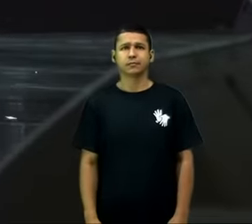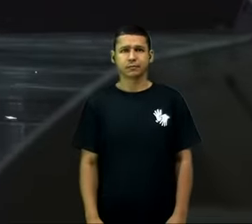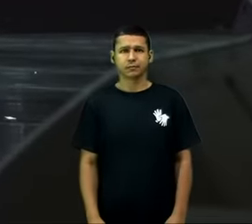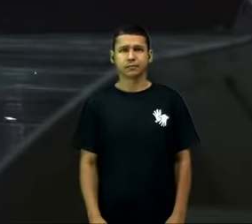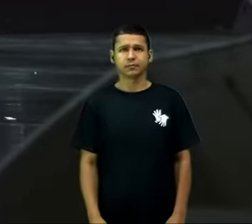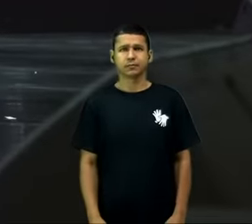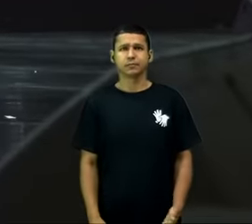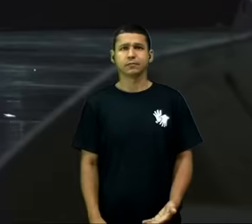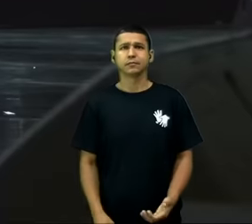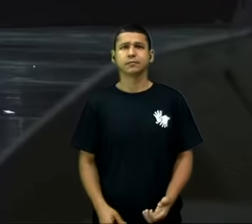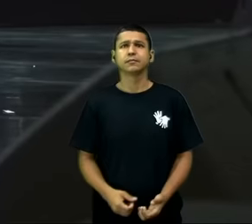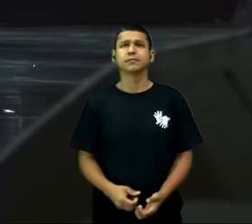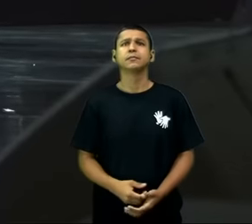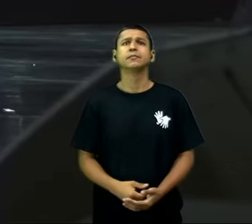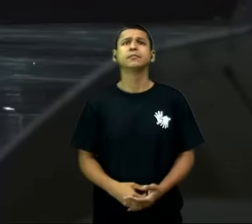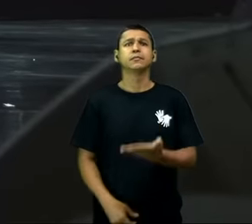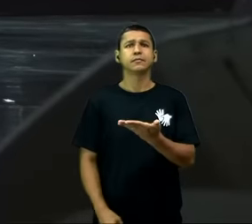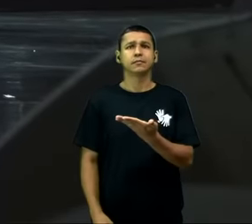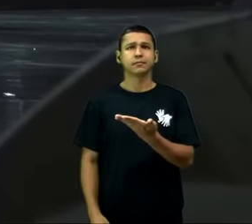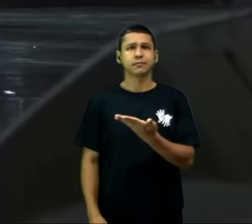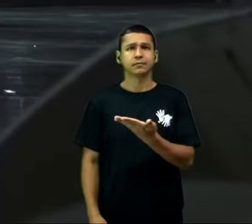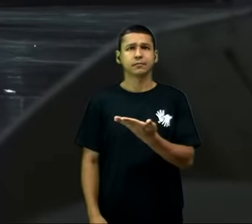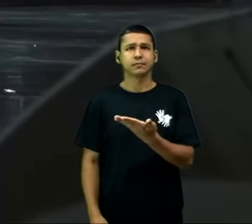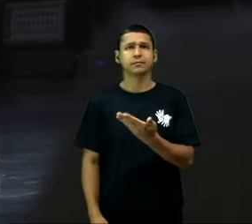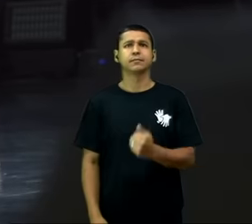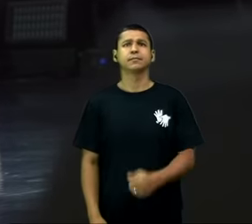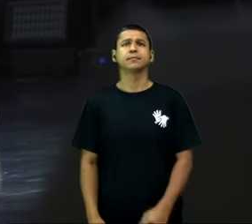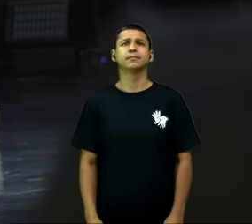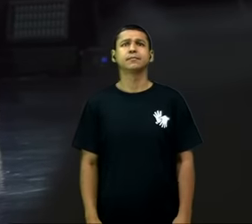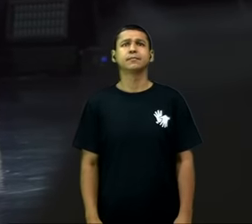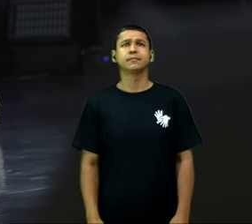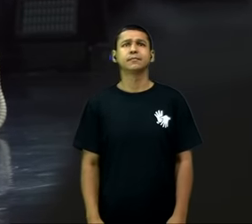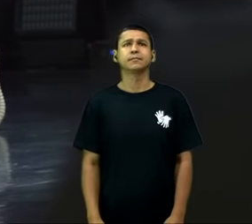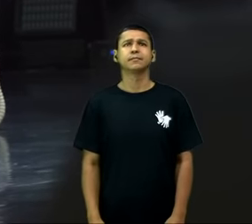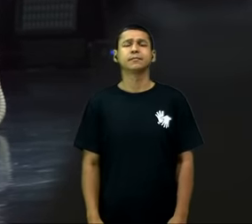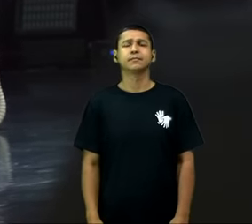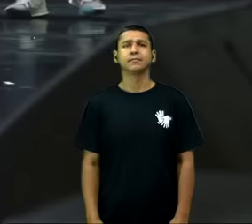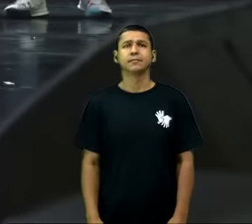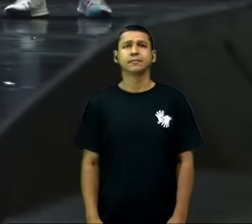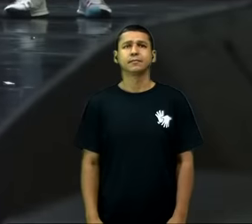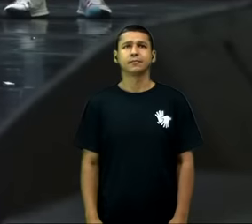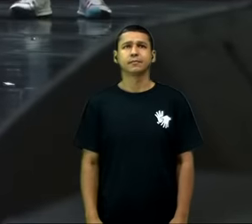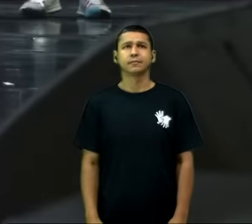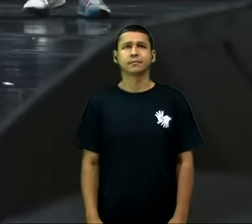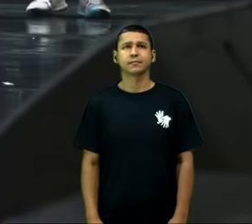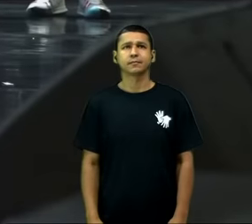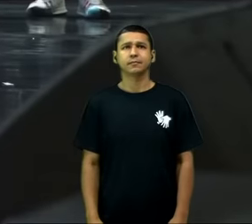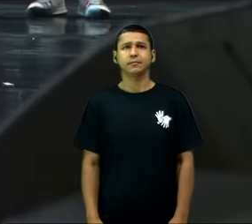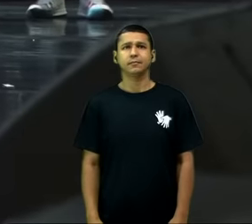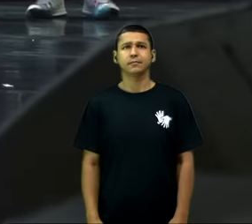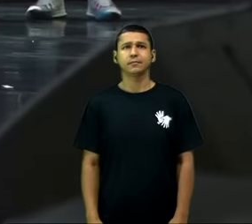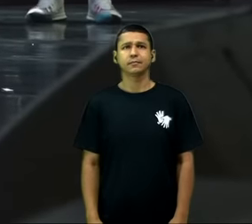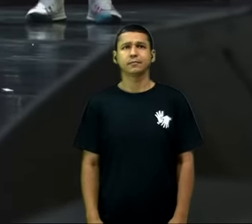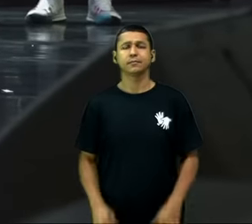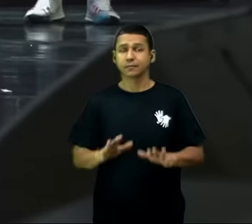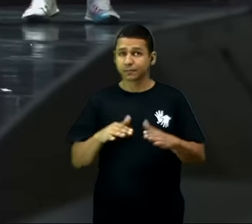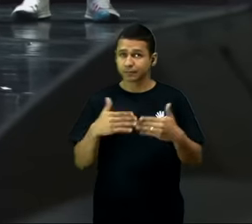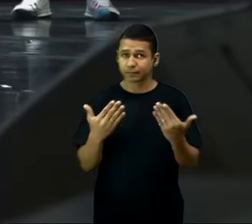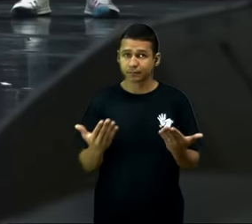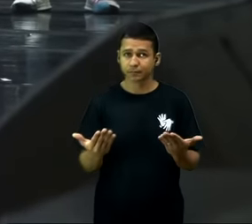Colocou sobre o altar, em cima da lenha. Versículo 10. Passa.